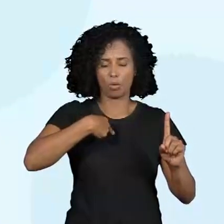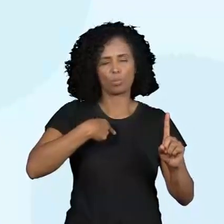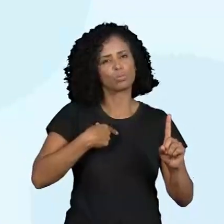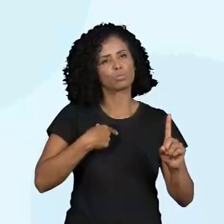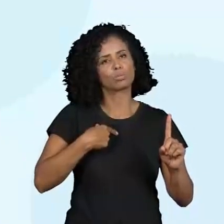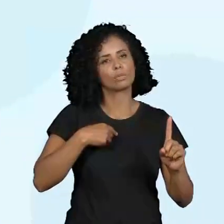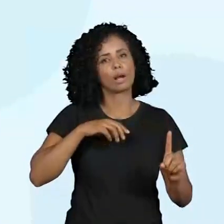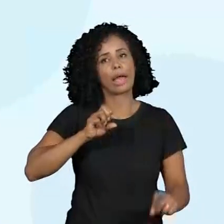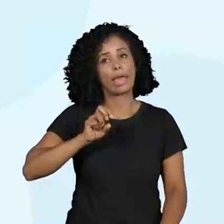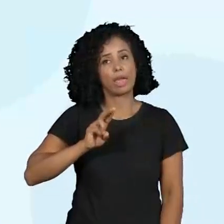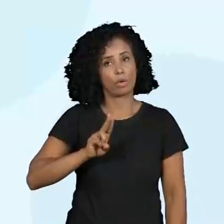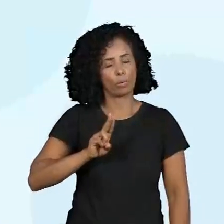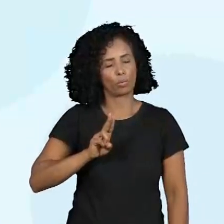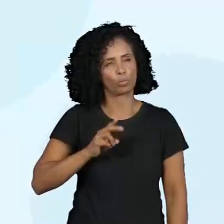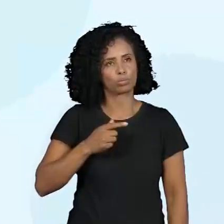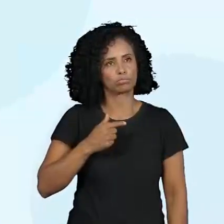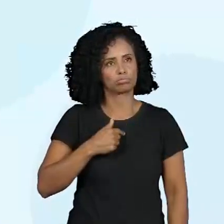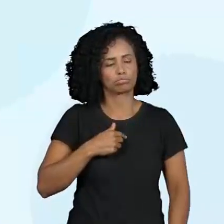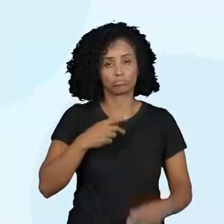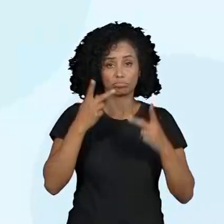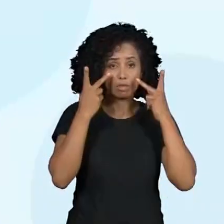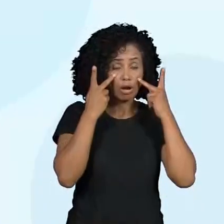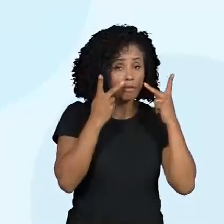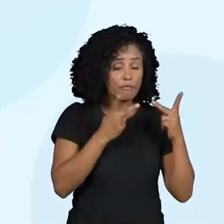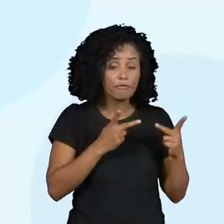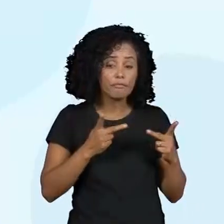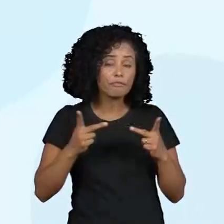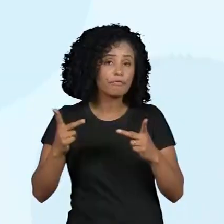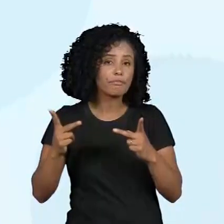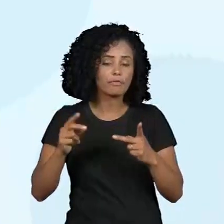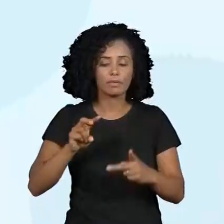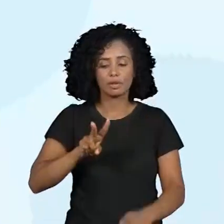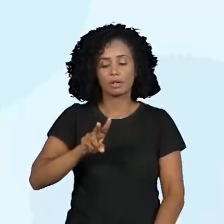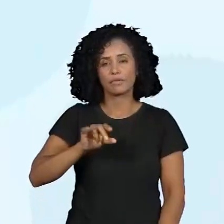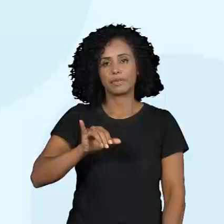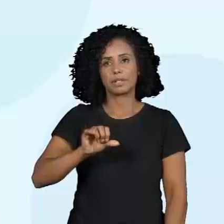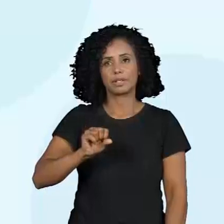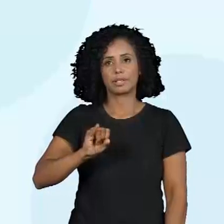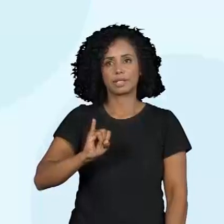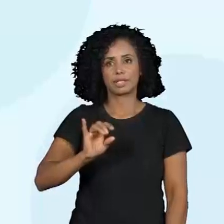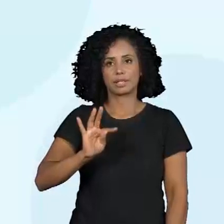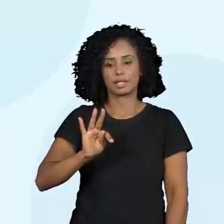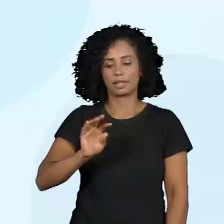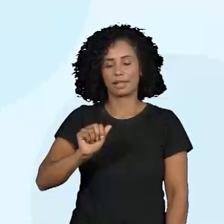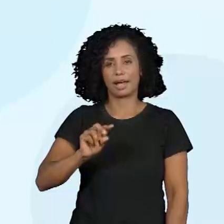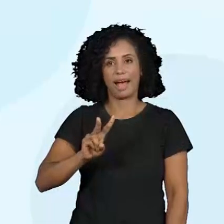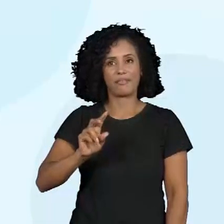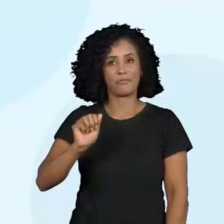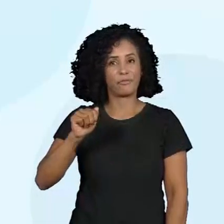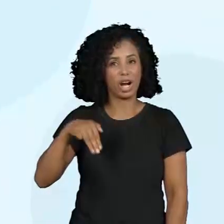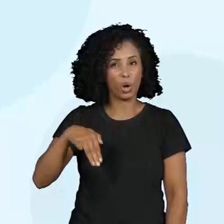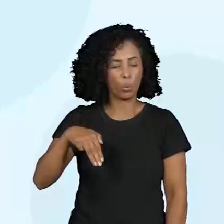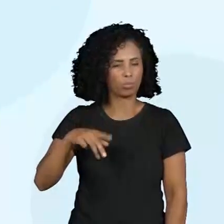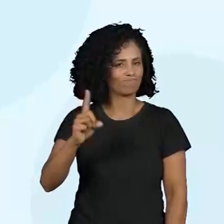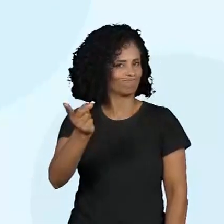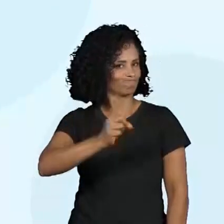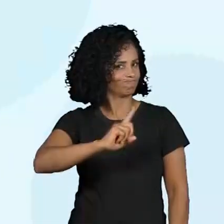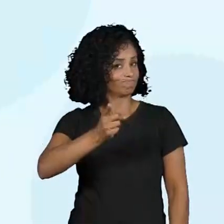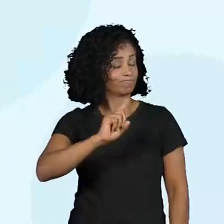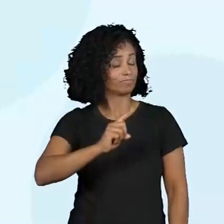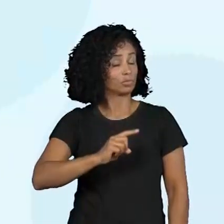eu não visitavam olha só isso aqui eu tenho letras à mais eu